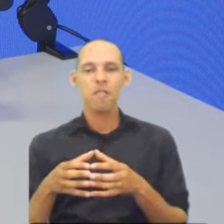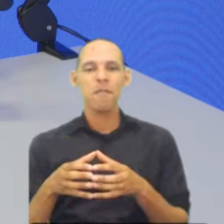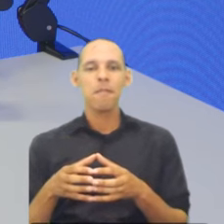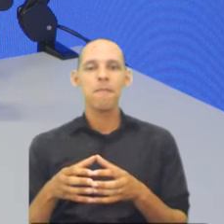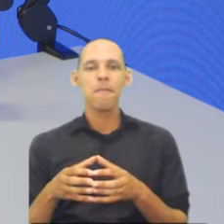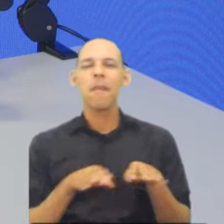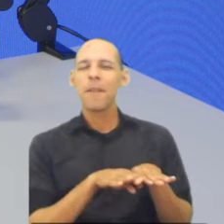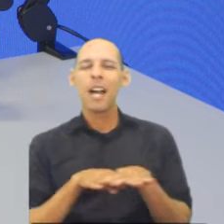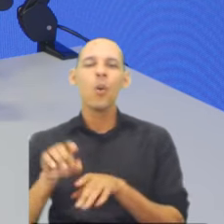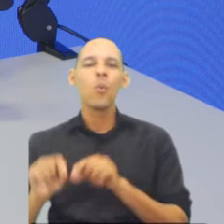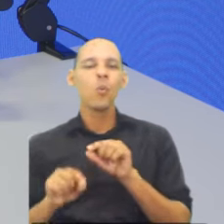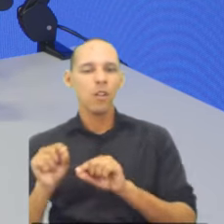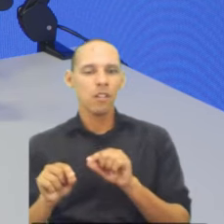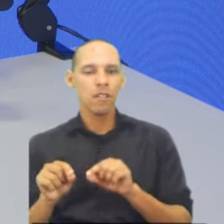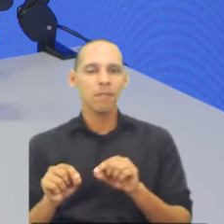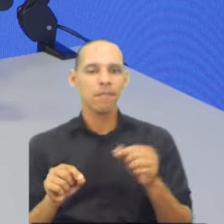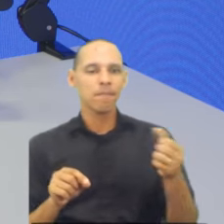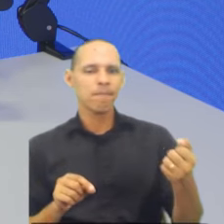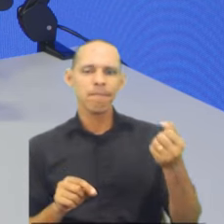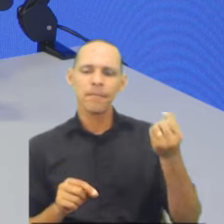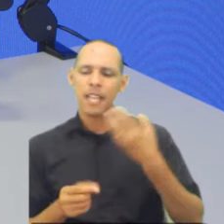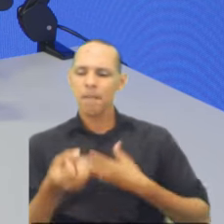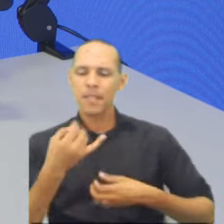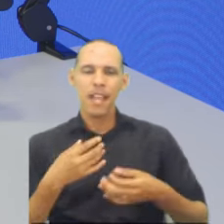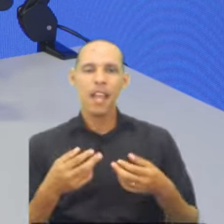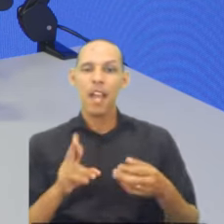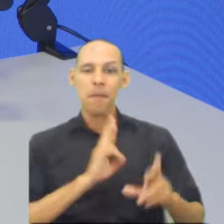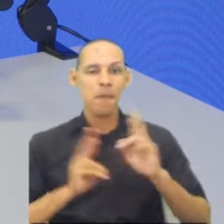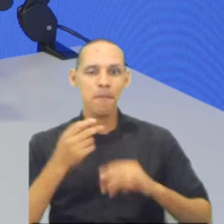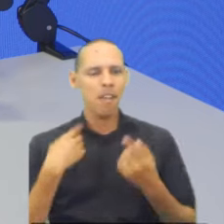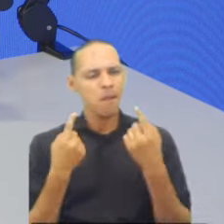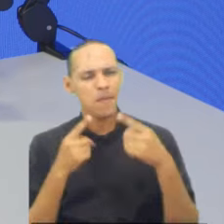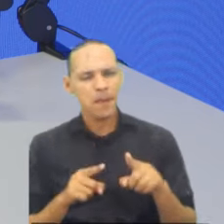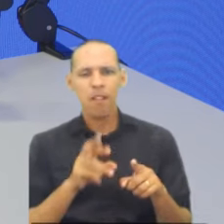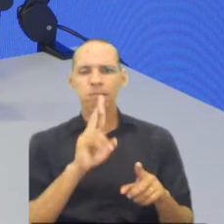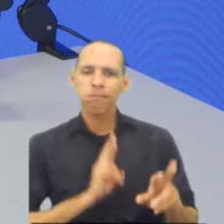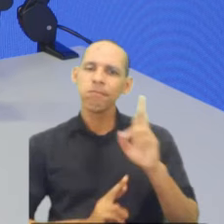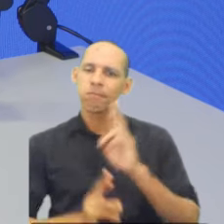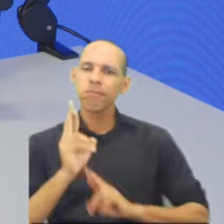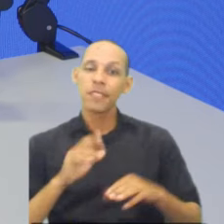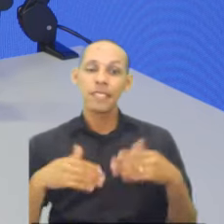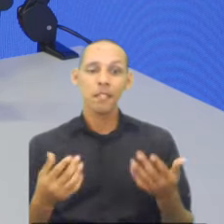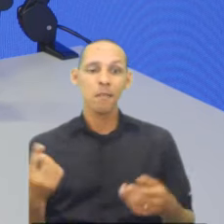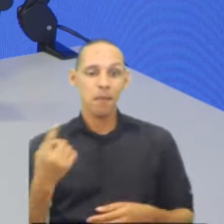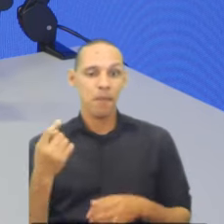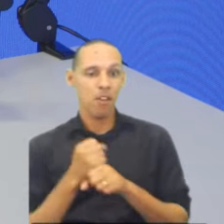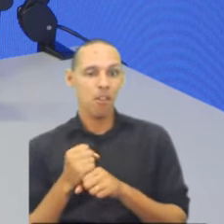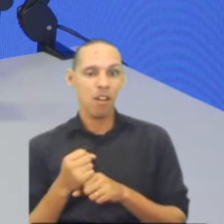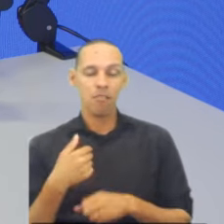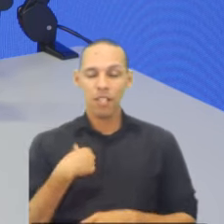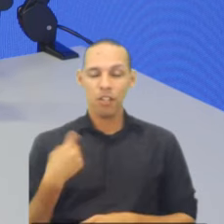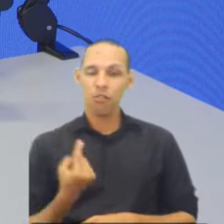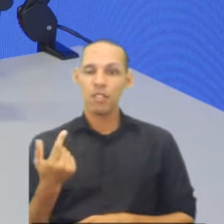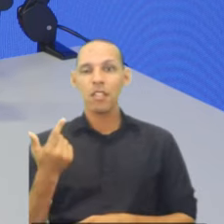exemplo eu gosto de falar del é a cada ano ela me trouxe eh resposta às provocações que eu fazia então no primeiro